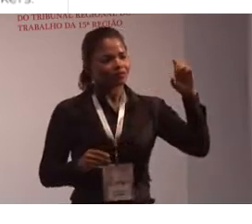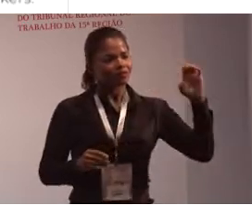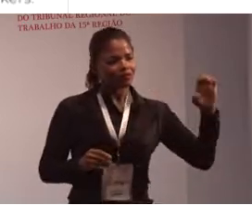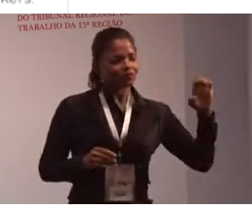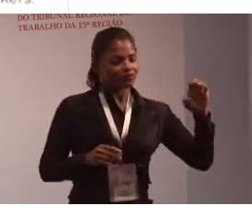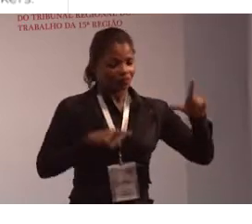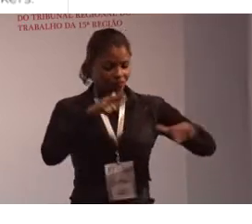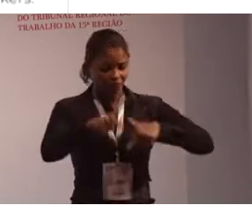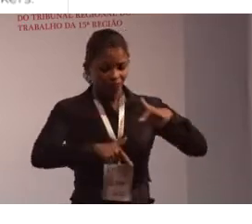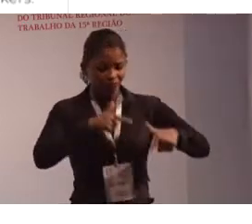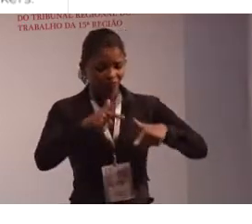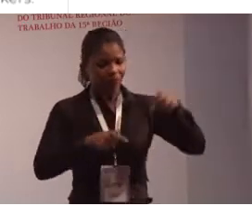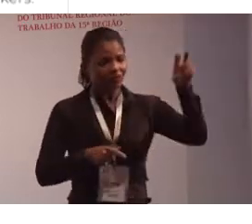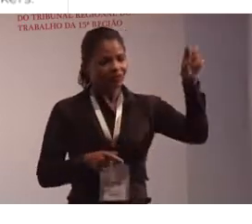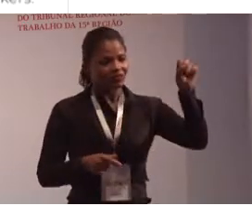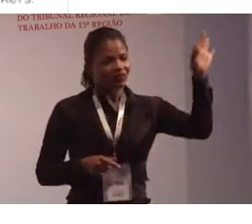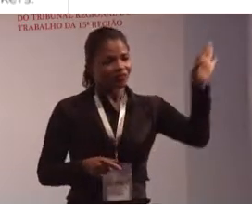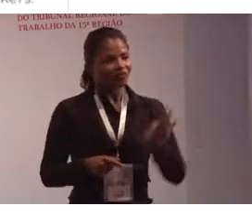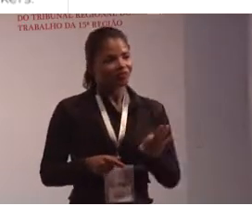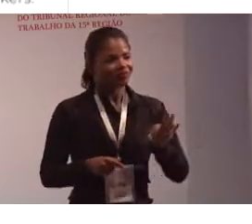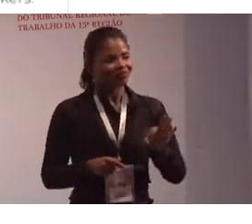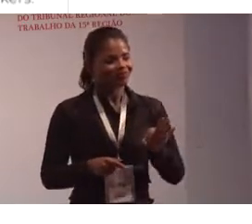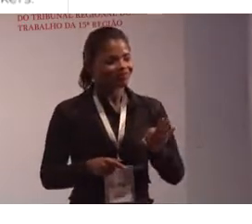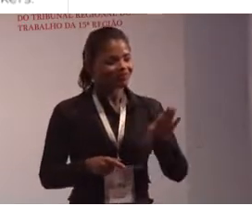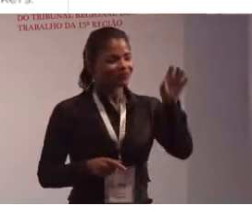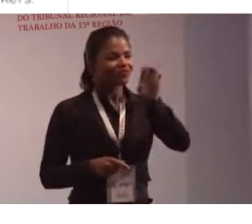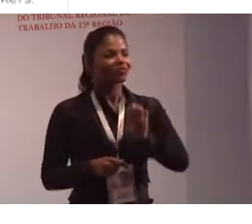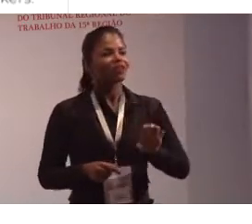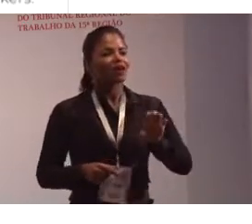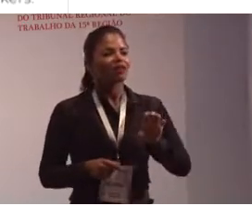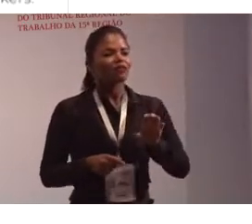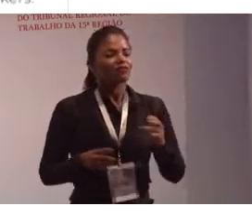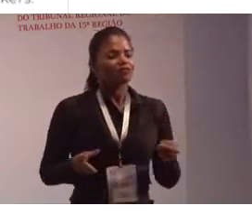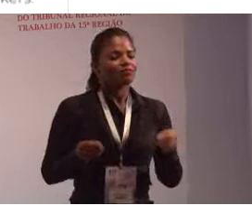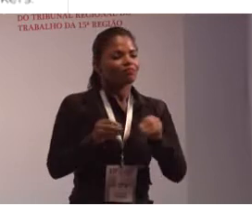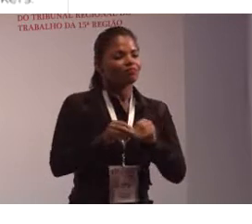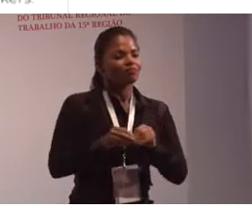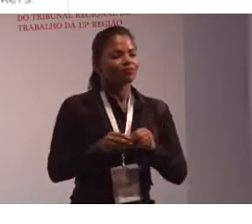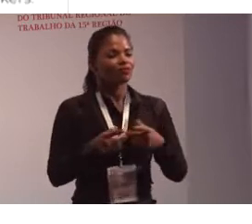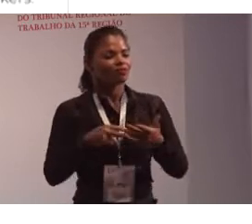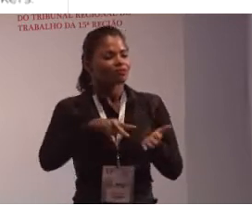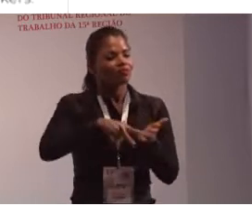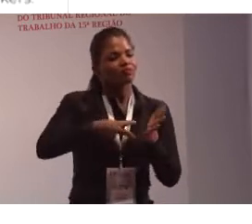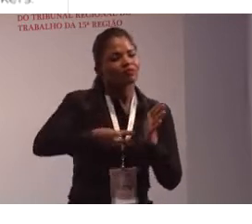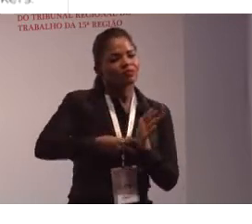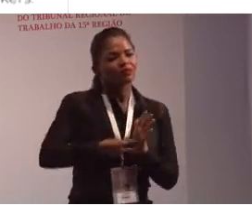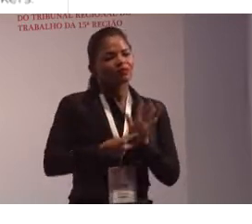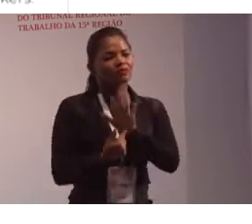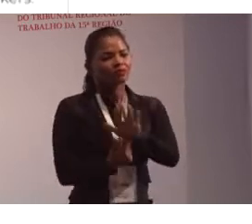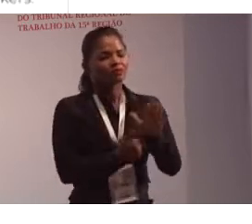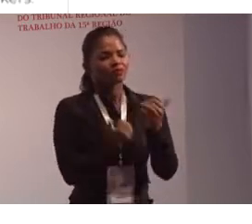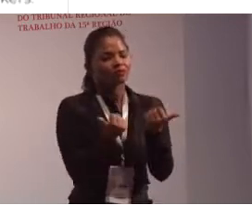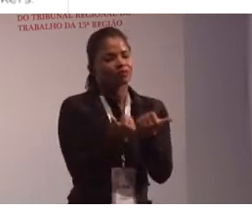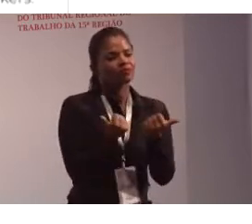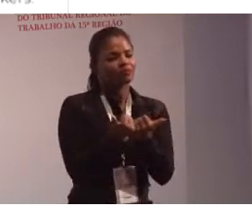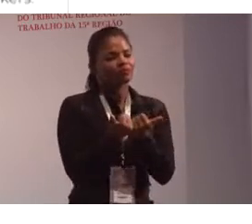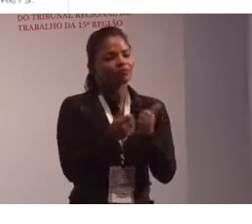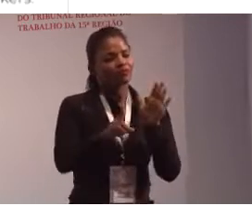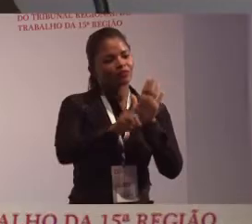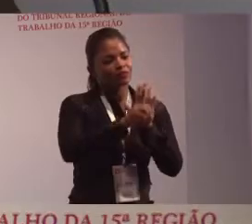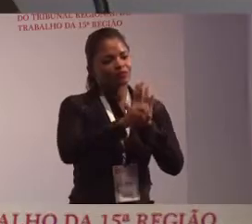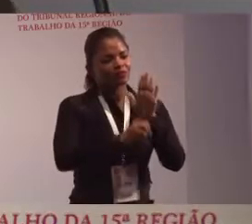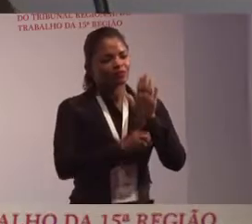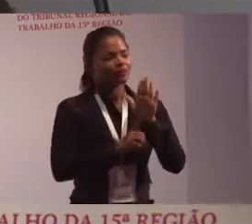de trabalhador tem 50% menos chance de estar vinculado a algum tipo de sindicato que o represente na defesa dos seus